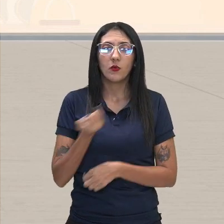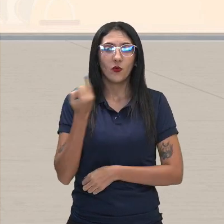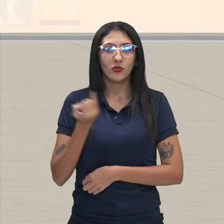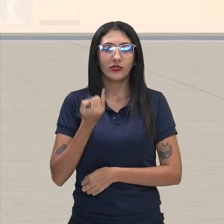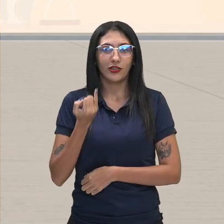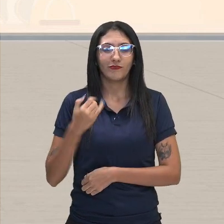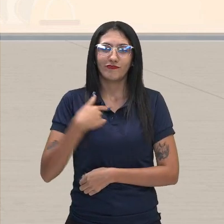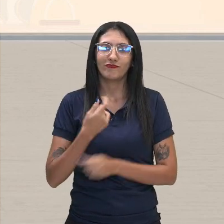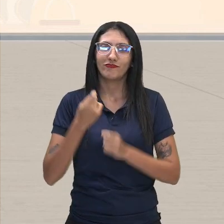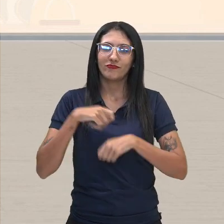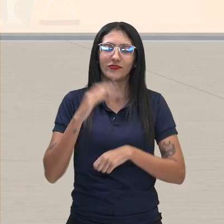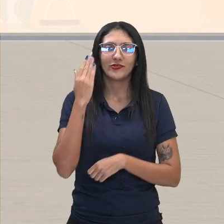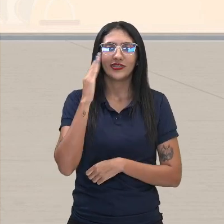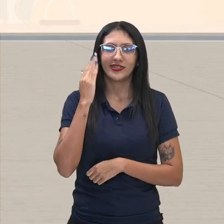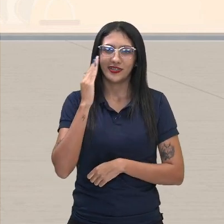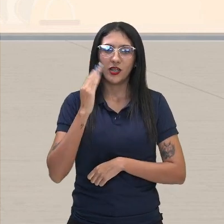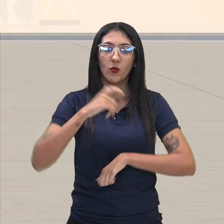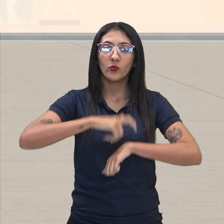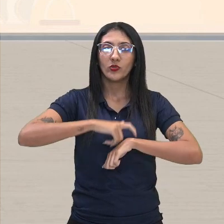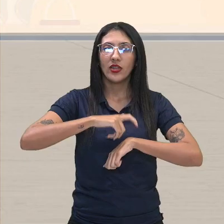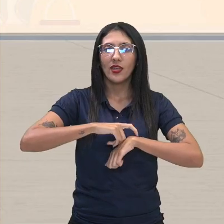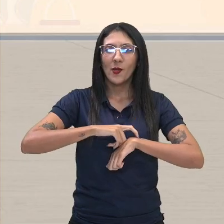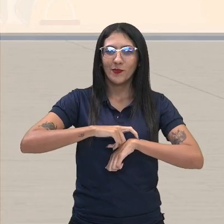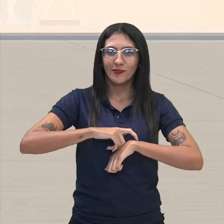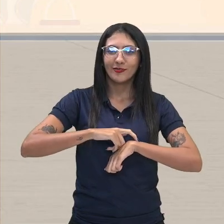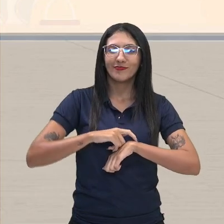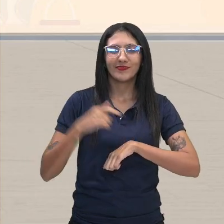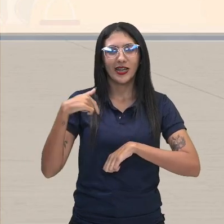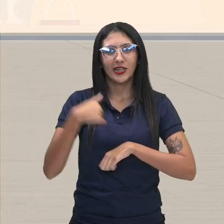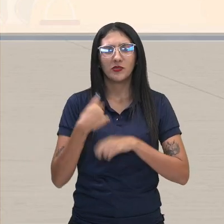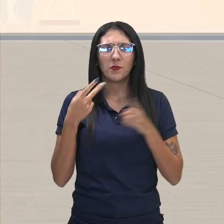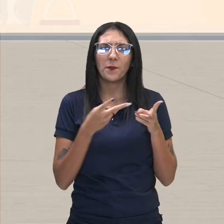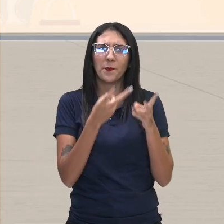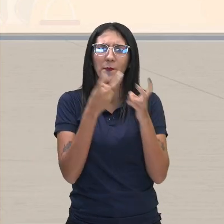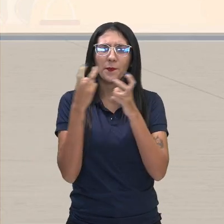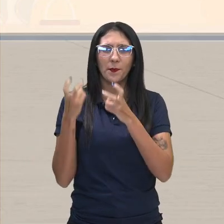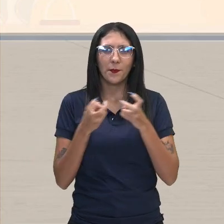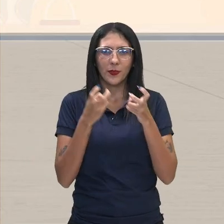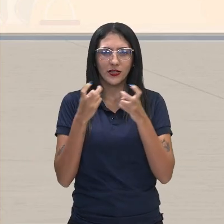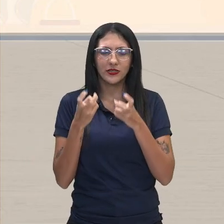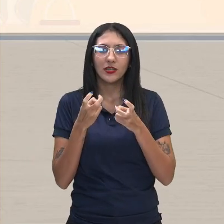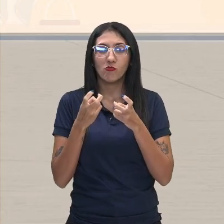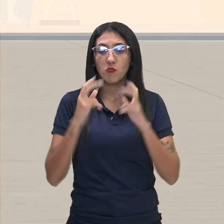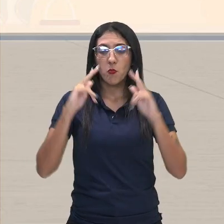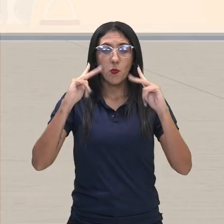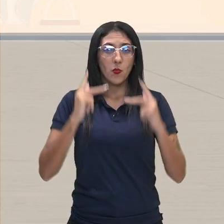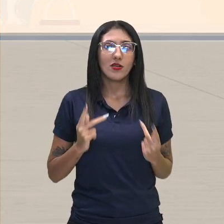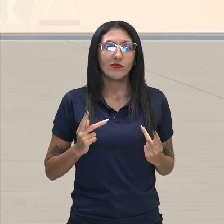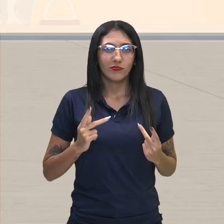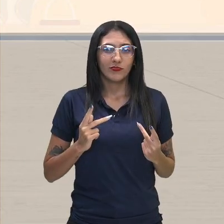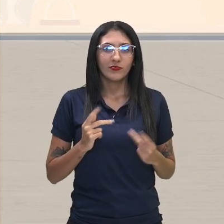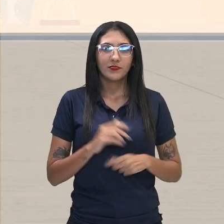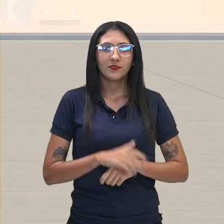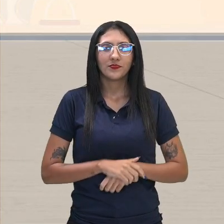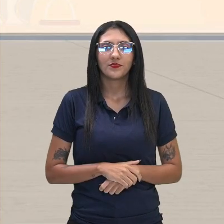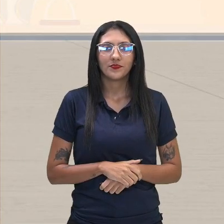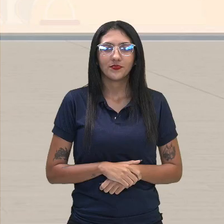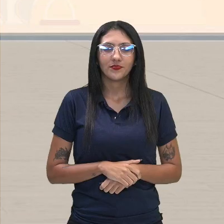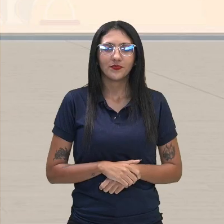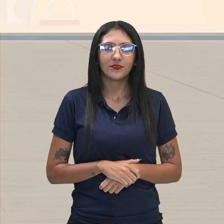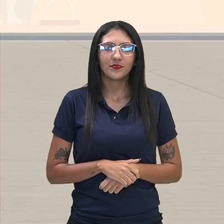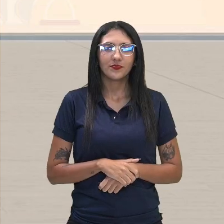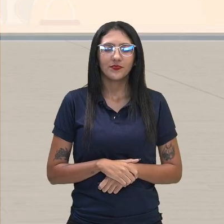compreensão do tempo, né, diante da percepção humana. Então, os